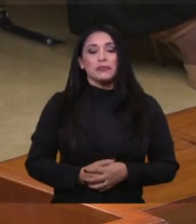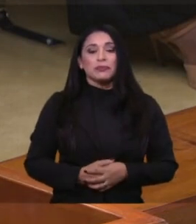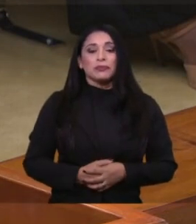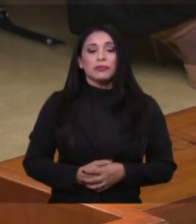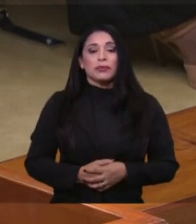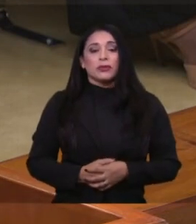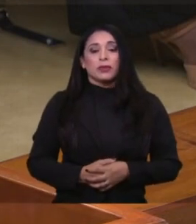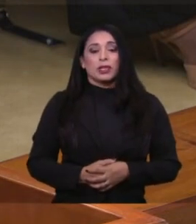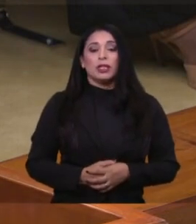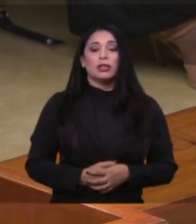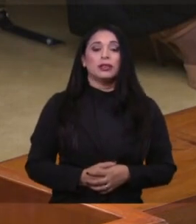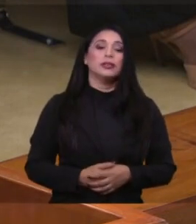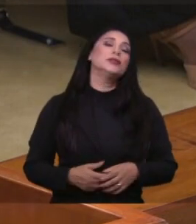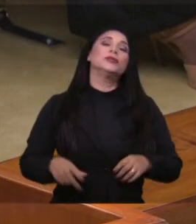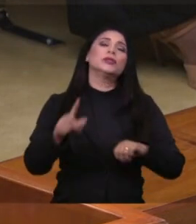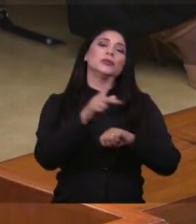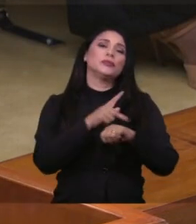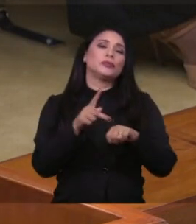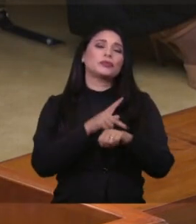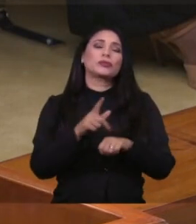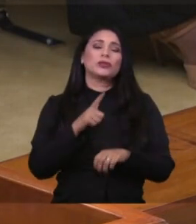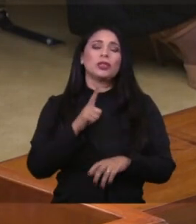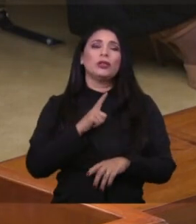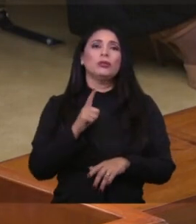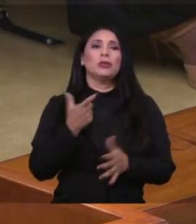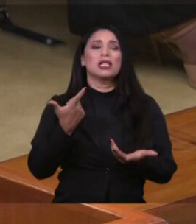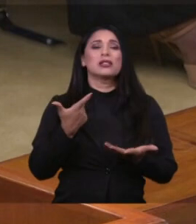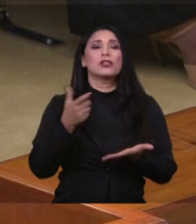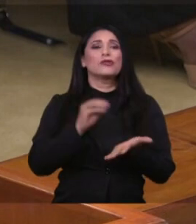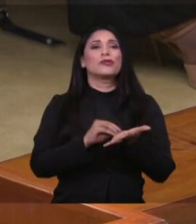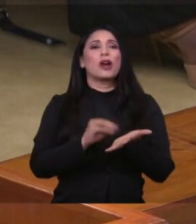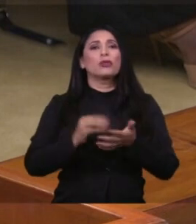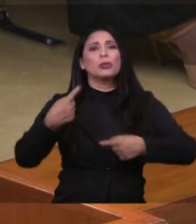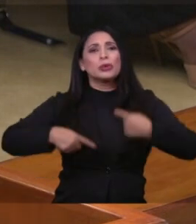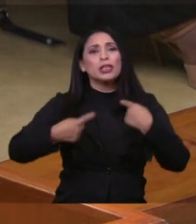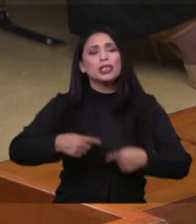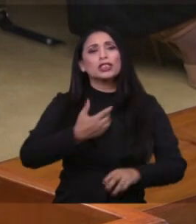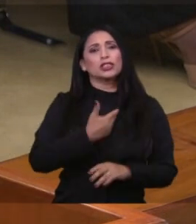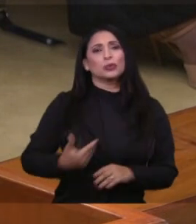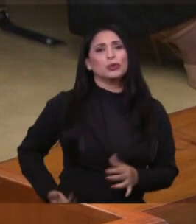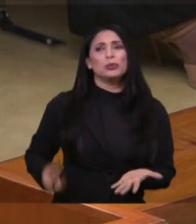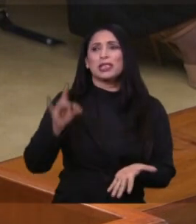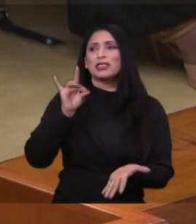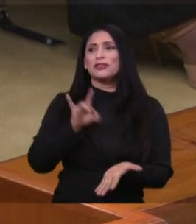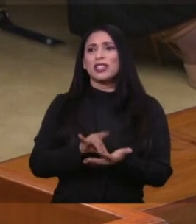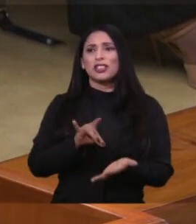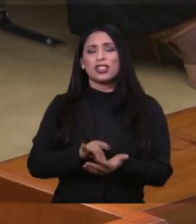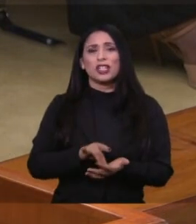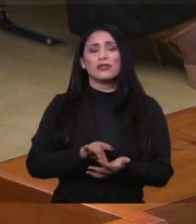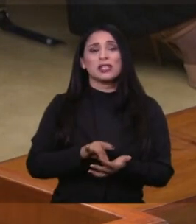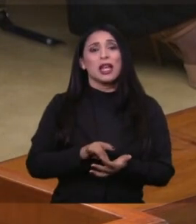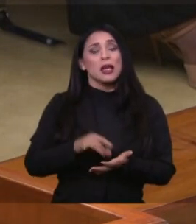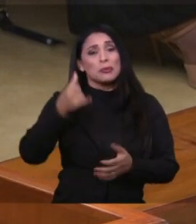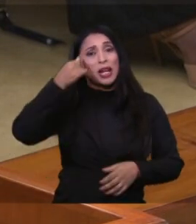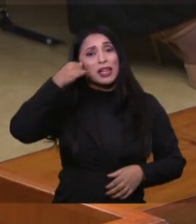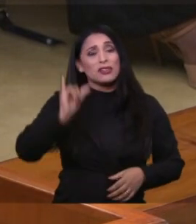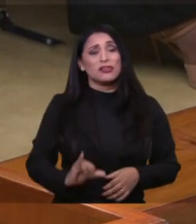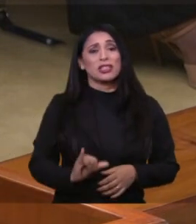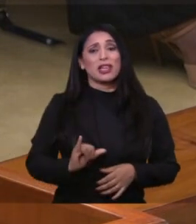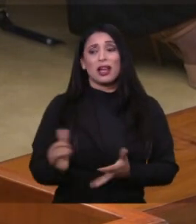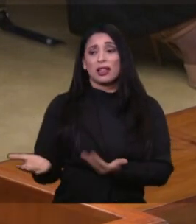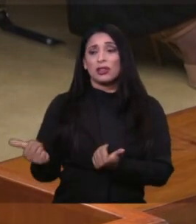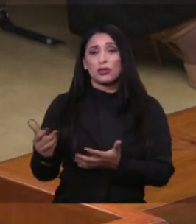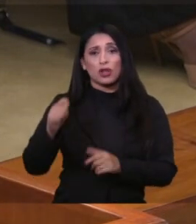O Estado brasileiro segue sem construir políticas públicas robustas e efetivas para enfrentar a evasão escolar de